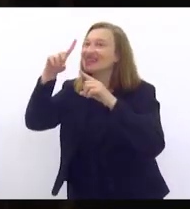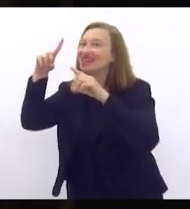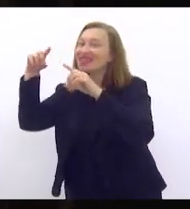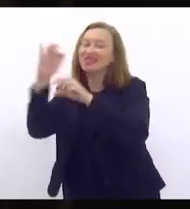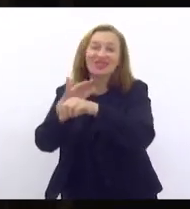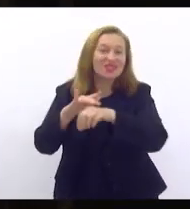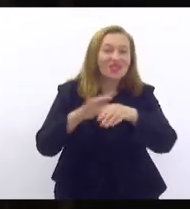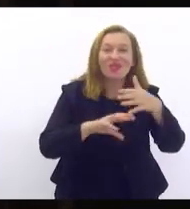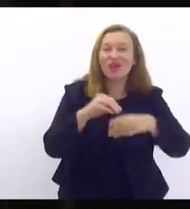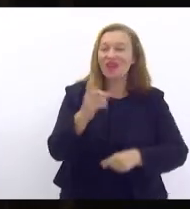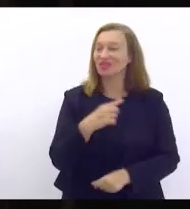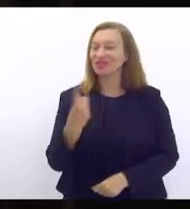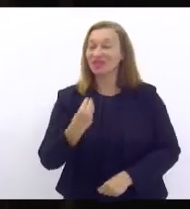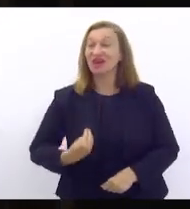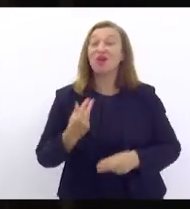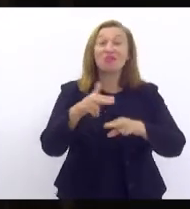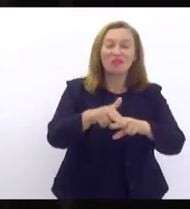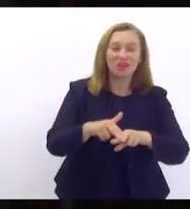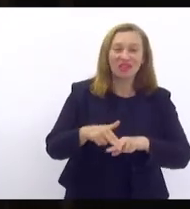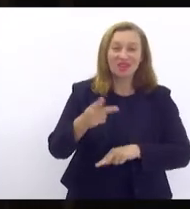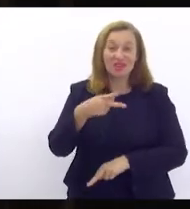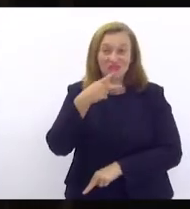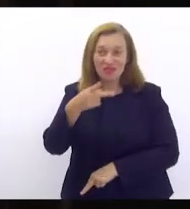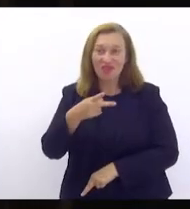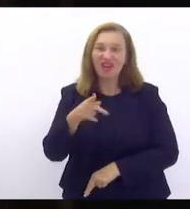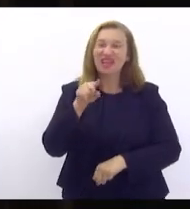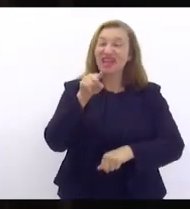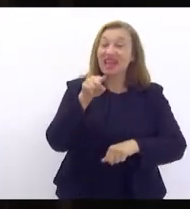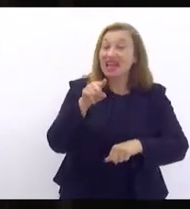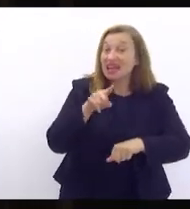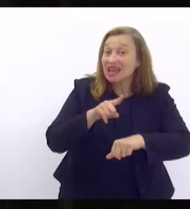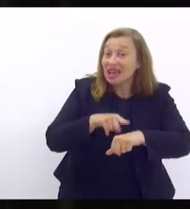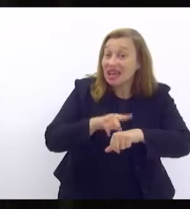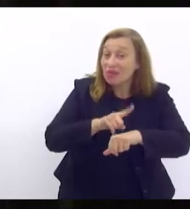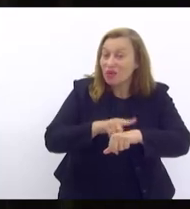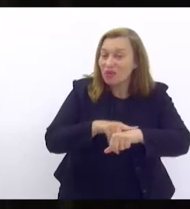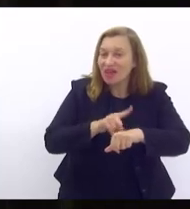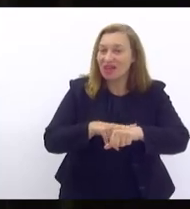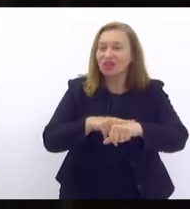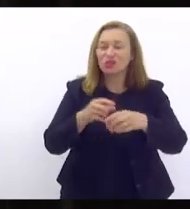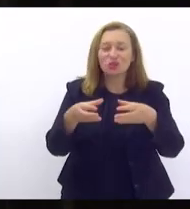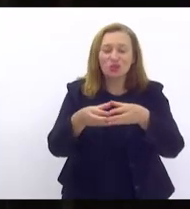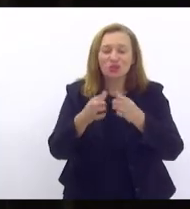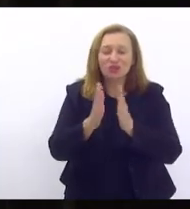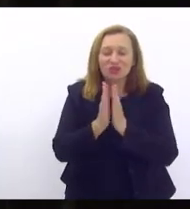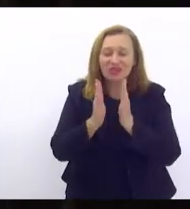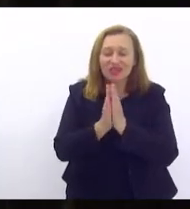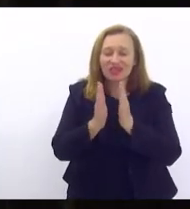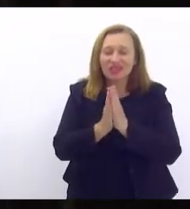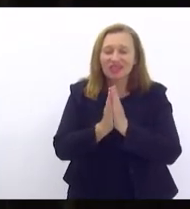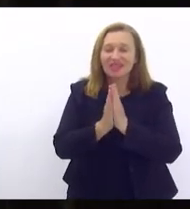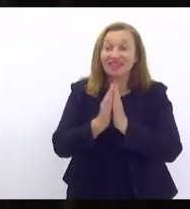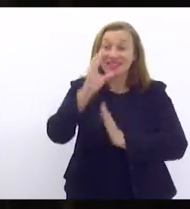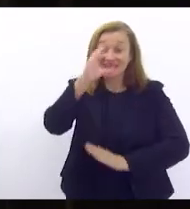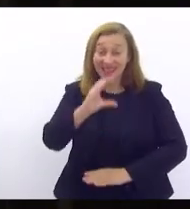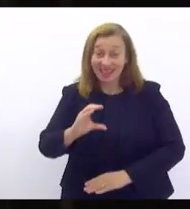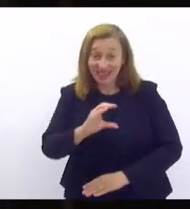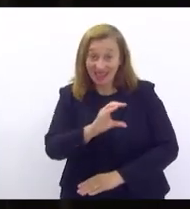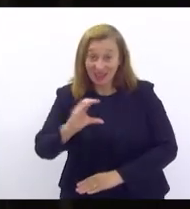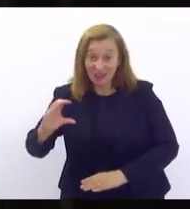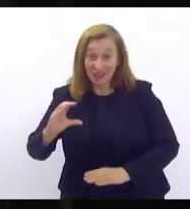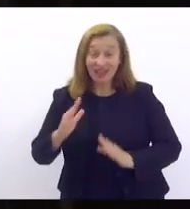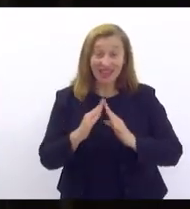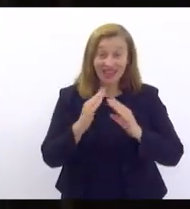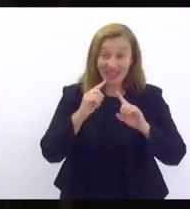curava. Por isso, queridos, naquela noite, num grupo de oração da Renovação Carismática